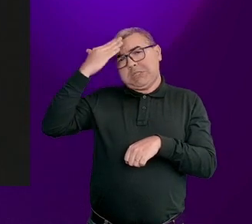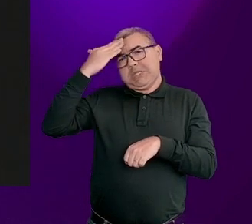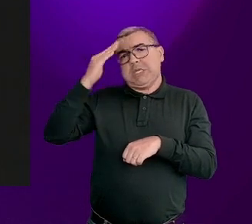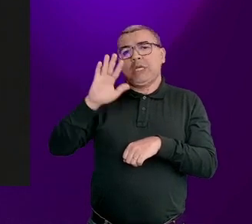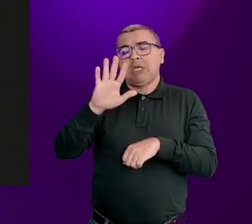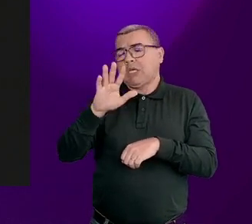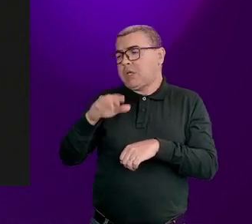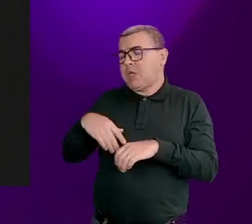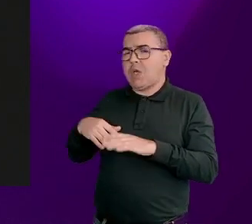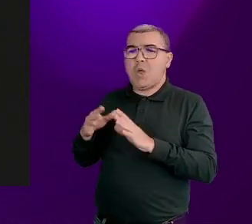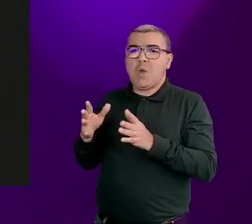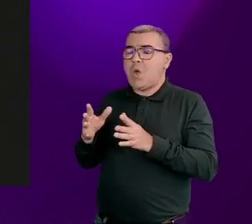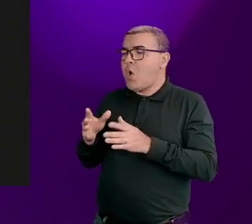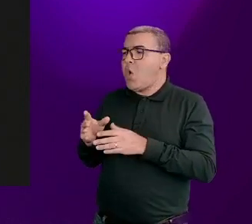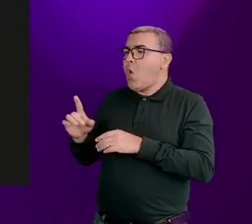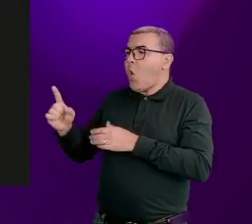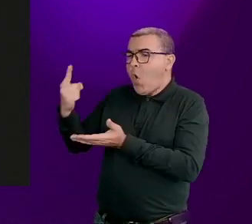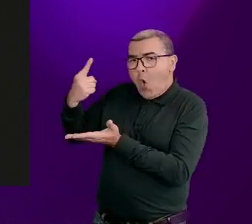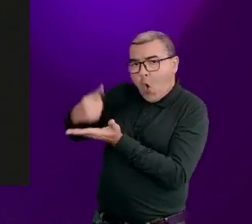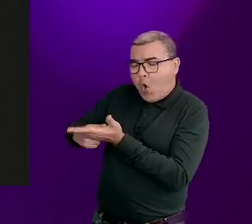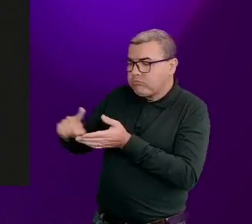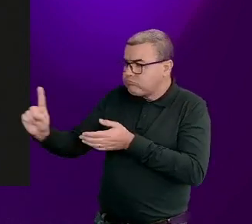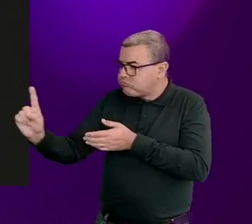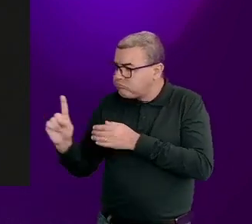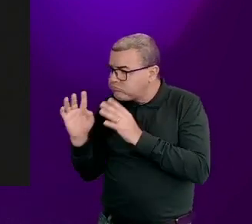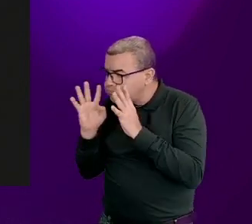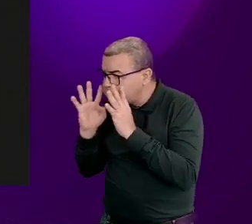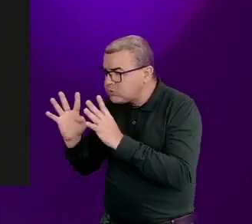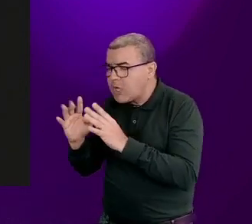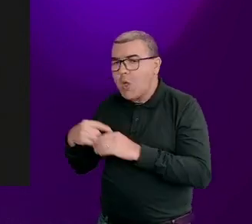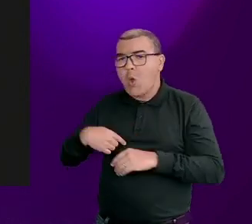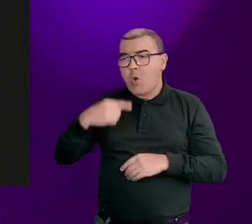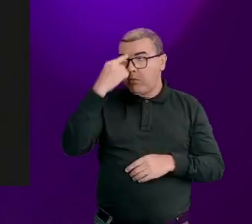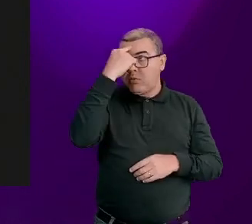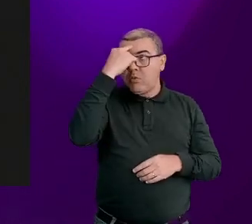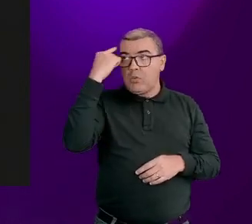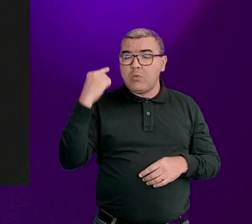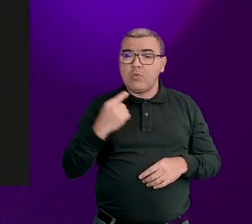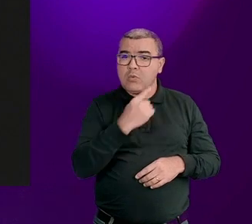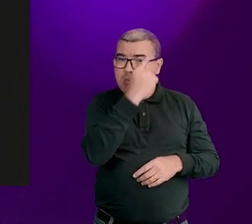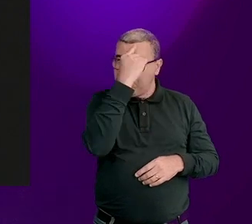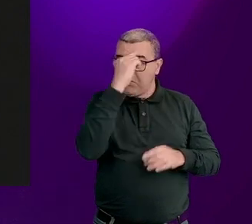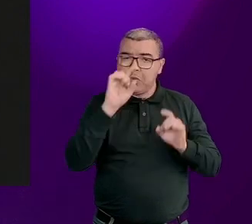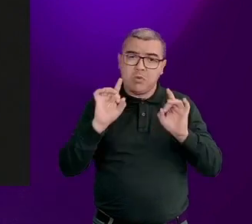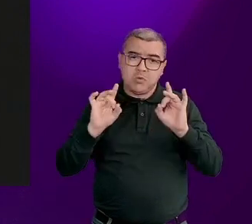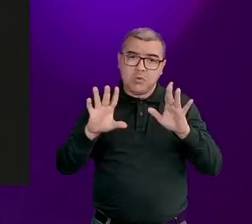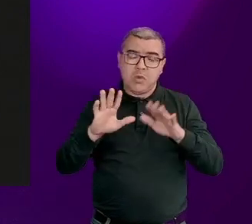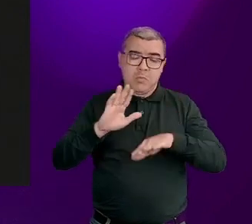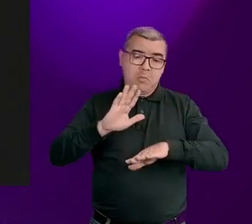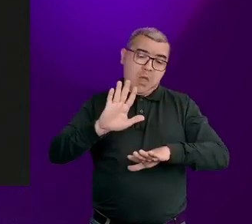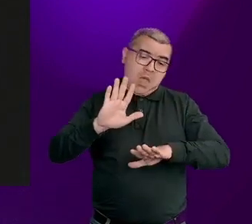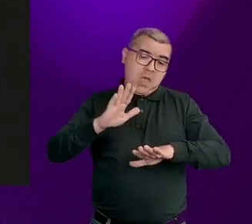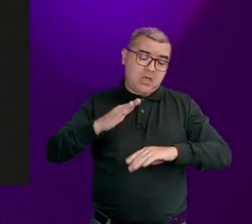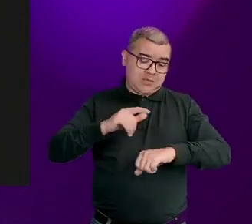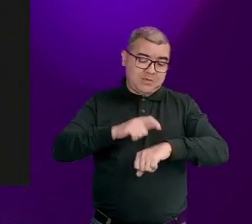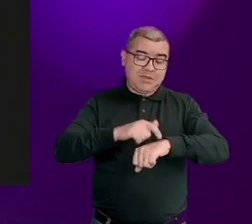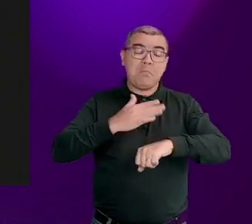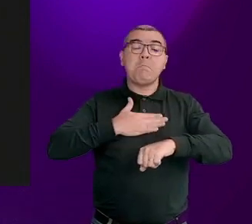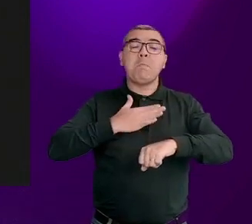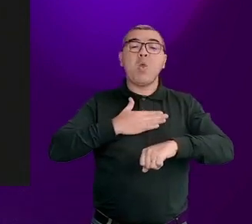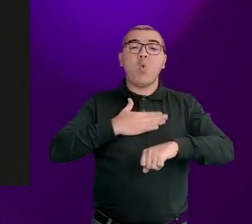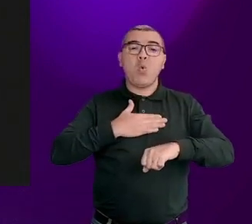consulta de hora em hora, né? Mas, enfim, aqui, né? Talvez se eu trabalhasse numa empresa que